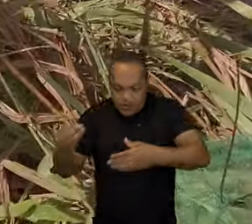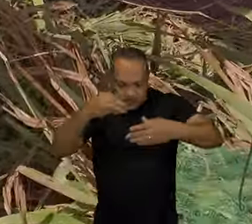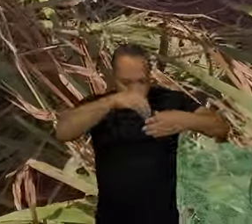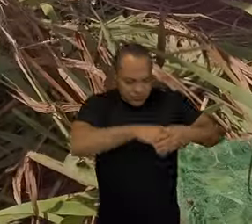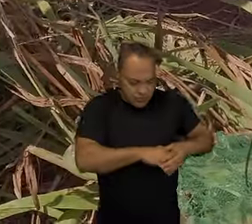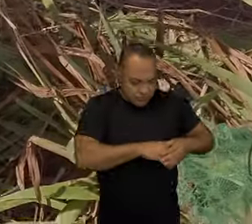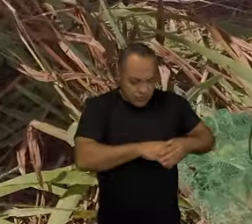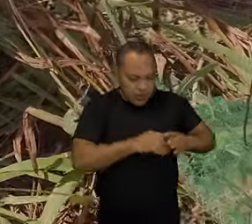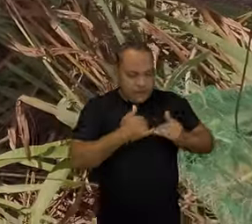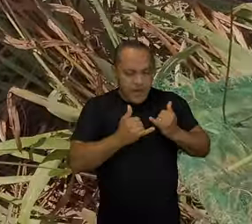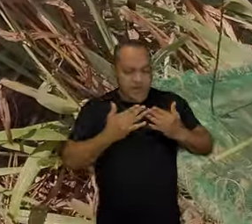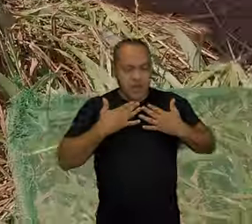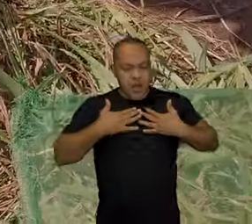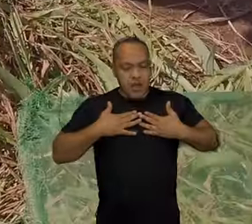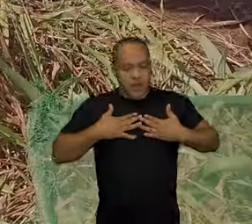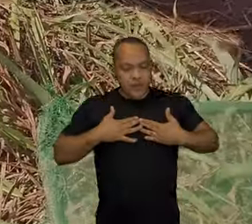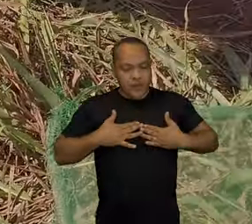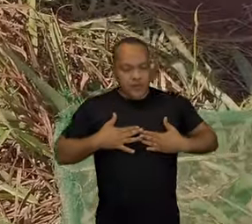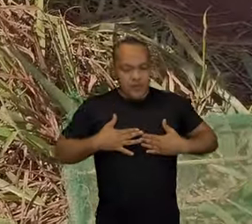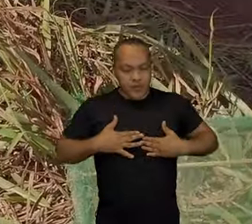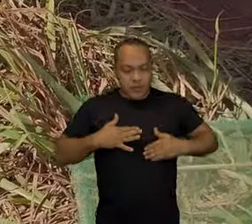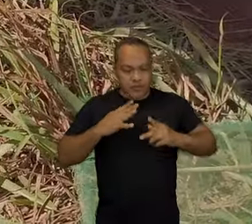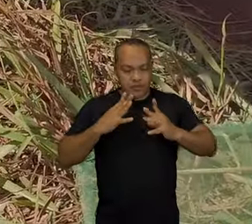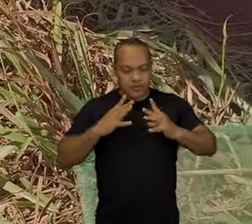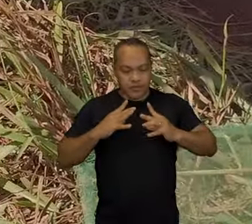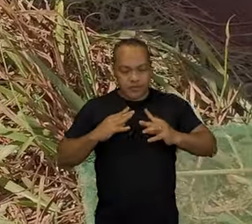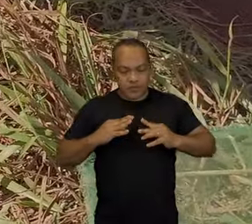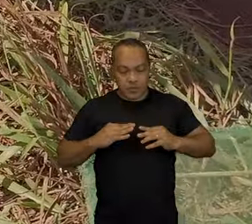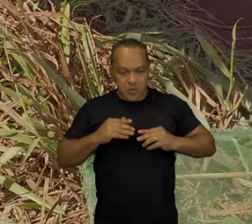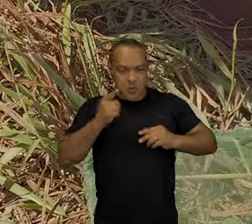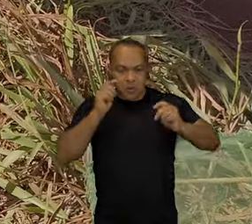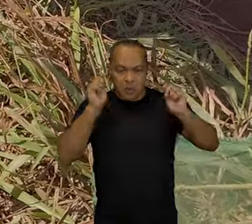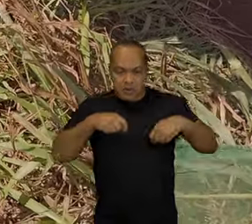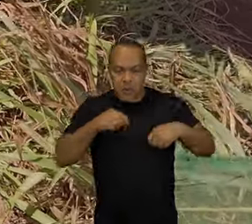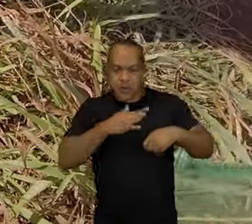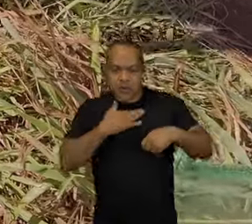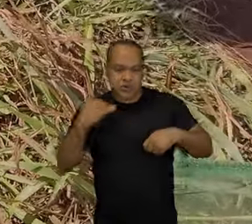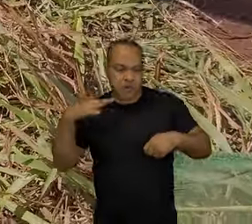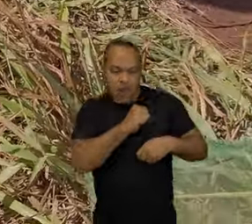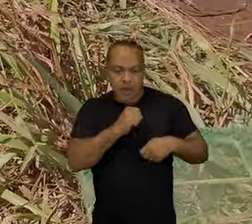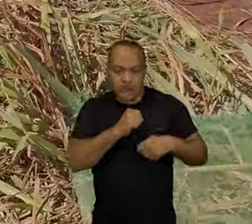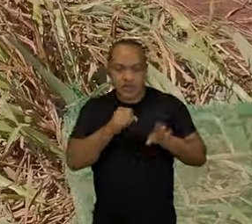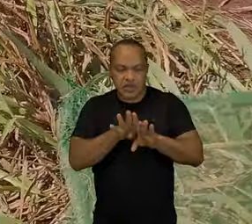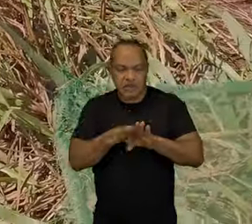essa solução anestésica. Esse procedimento garante aos peixes uma morte rápida e com o mínimo de